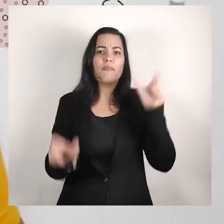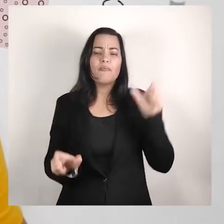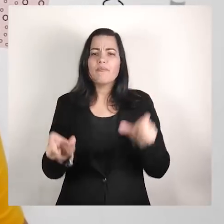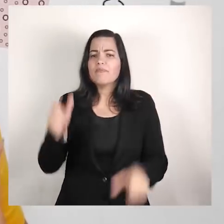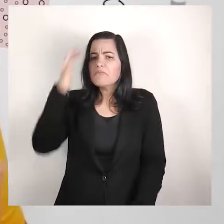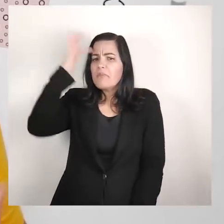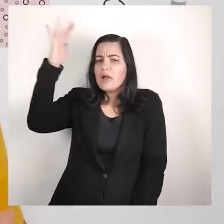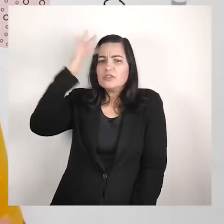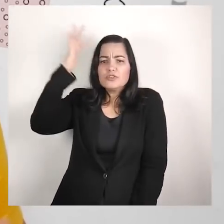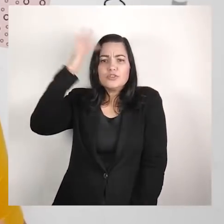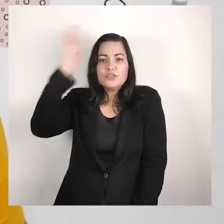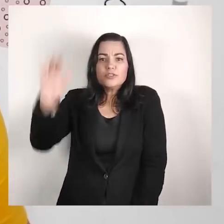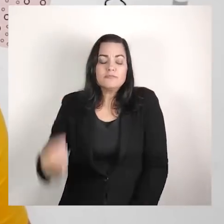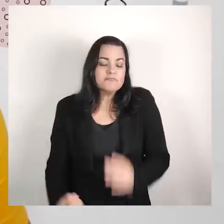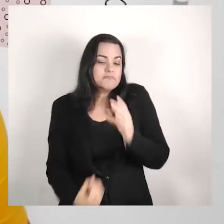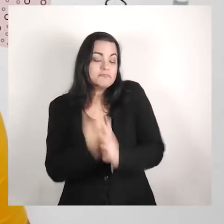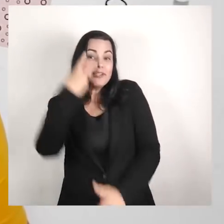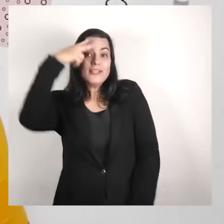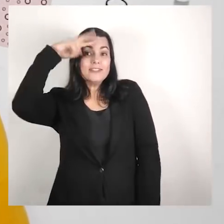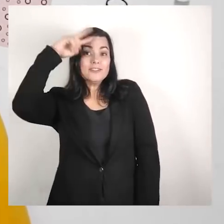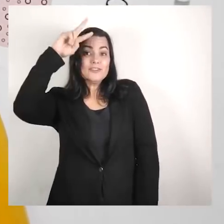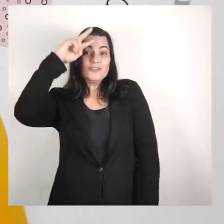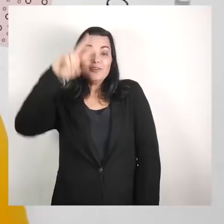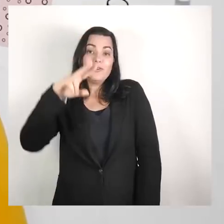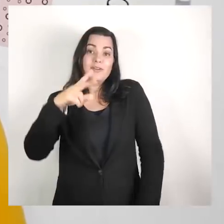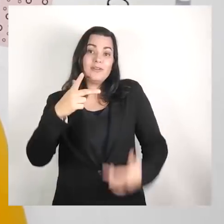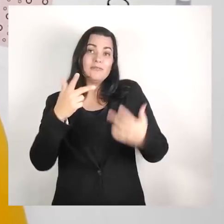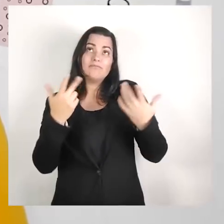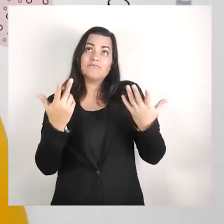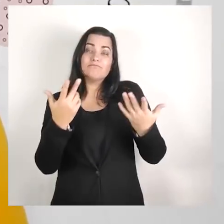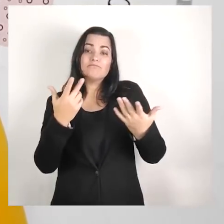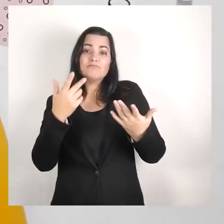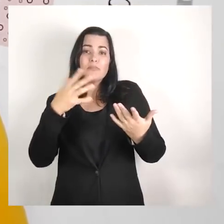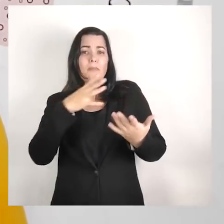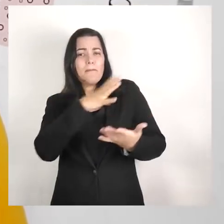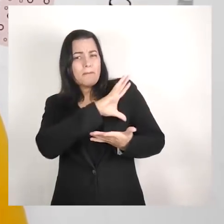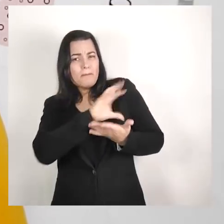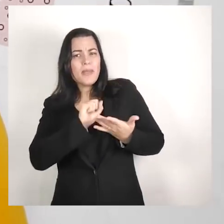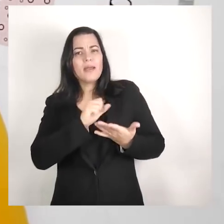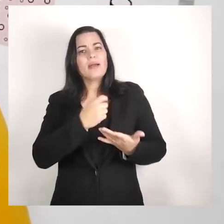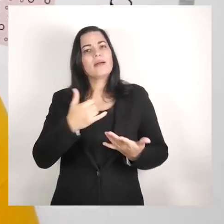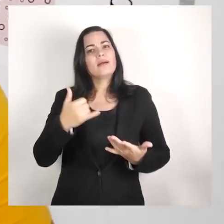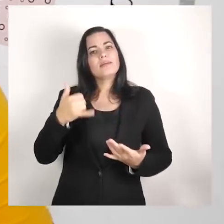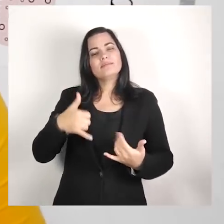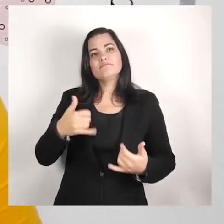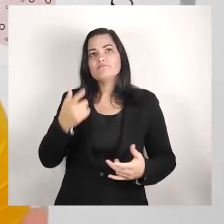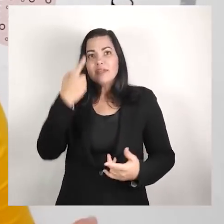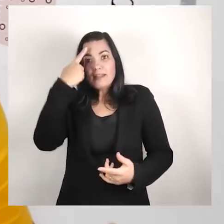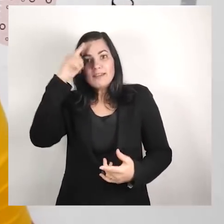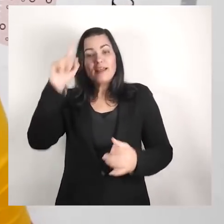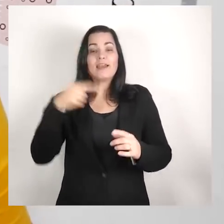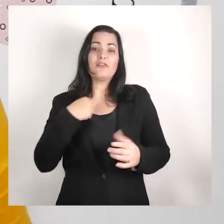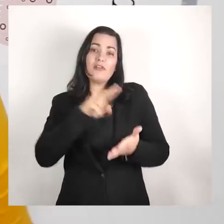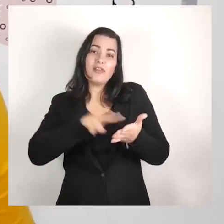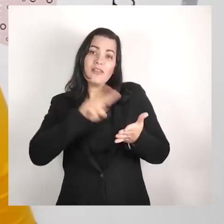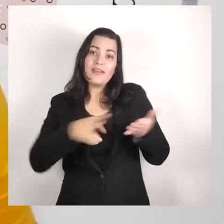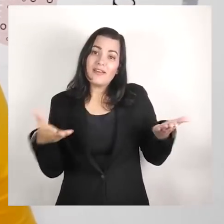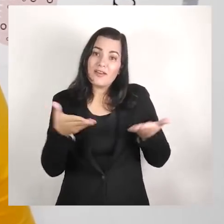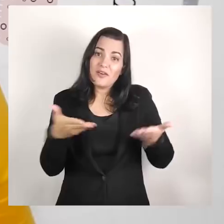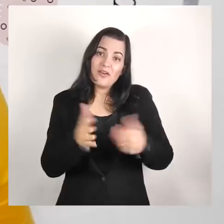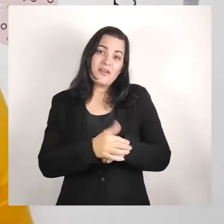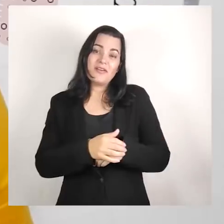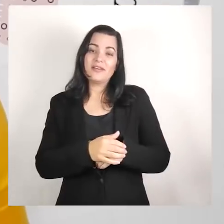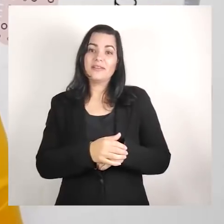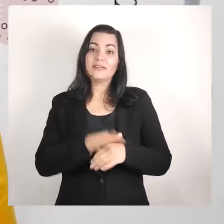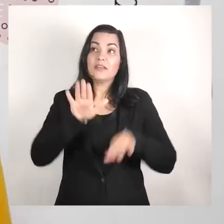fictícios, criem histórias a partir do que eu acabei de ler aqui para vocês, uma situação de repente que